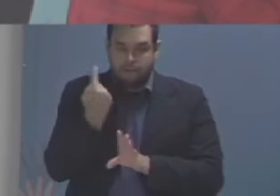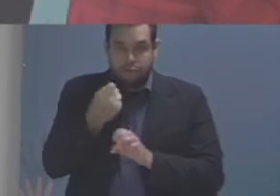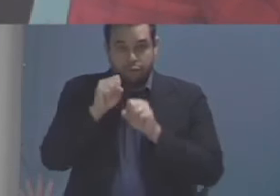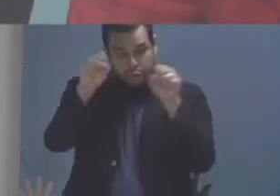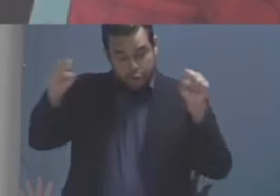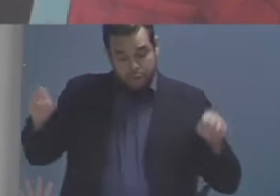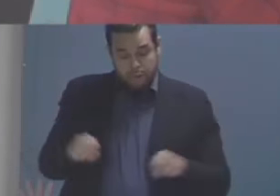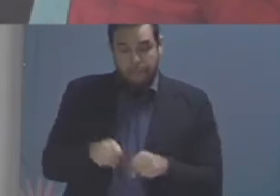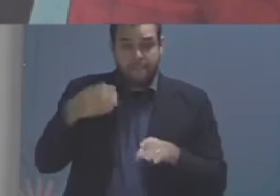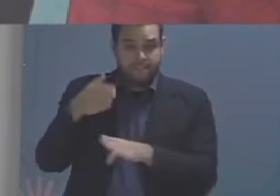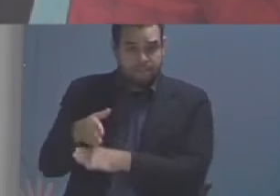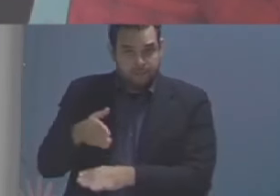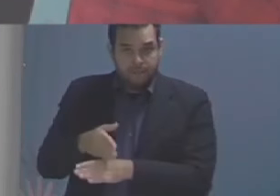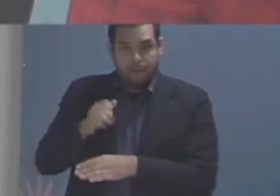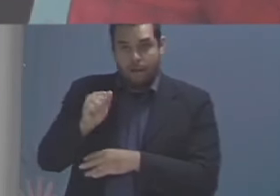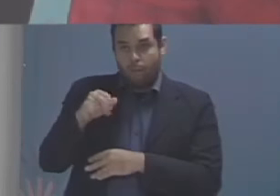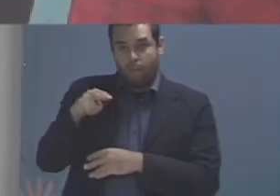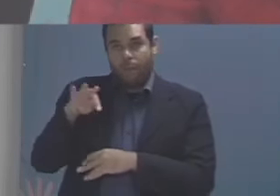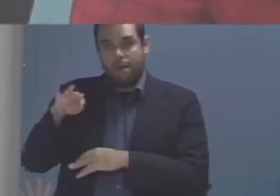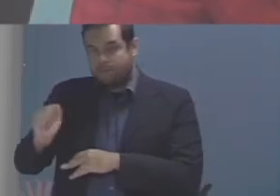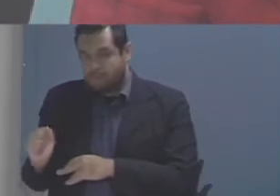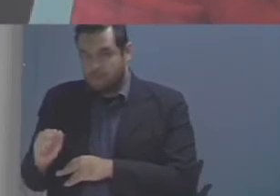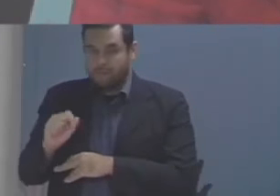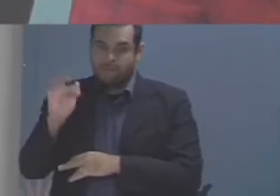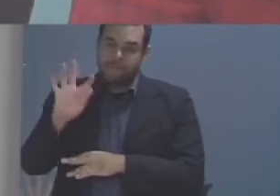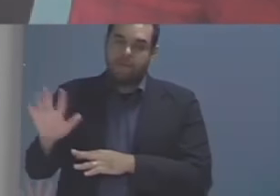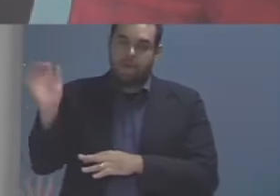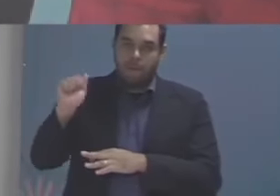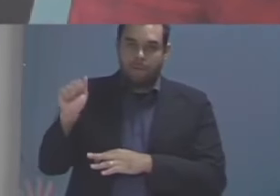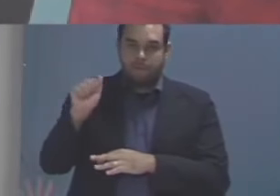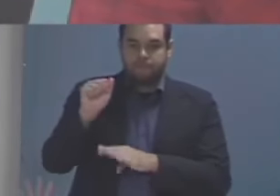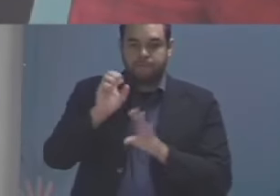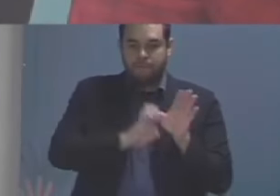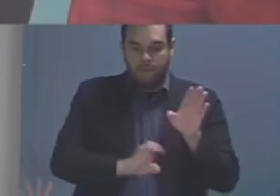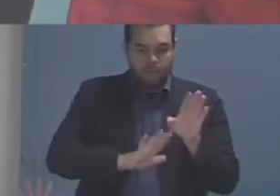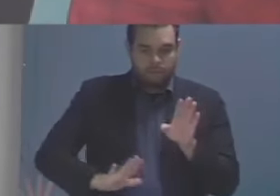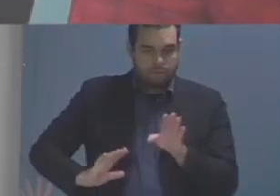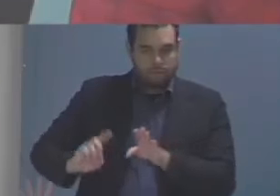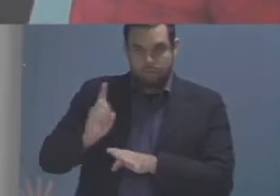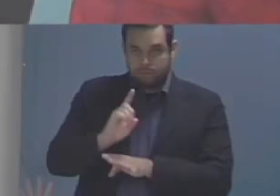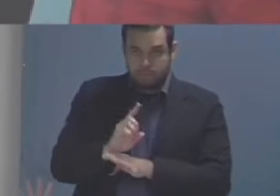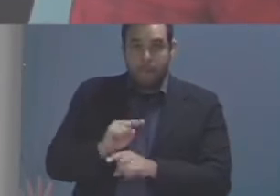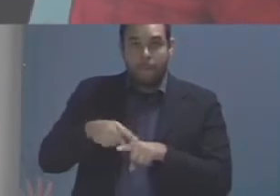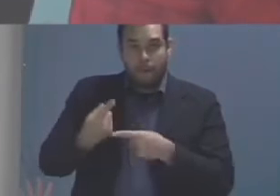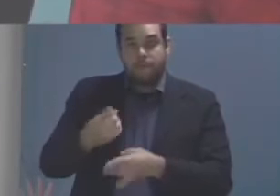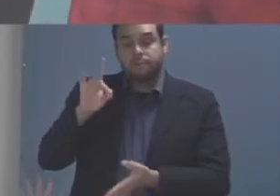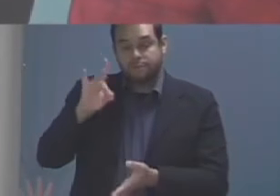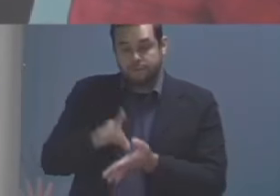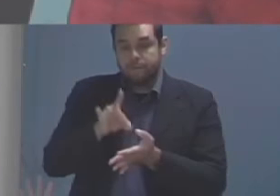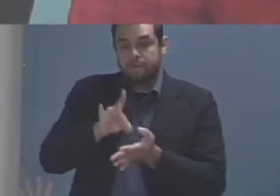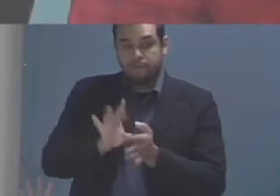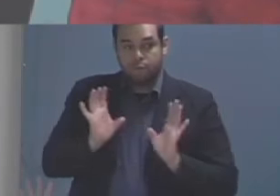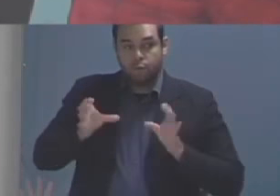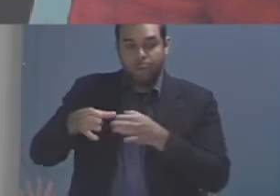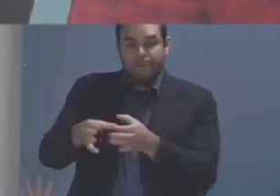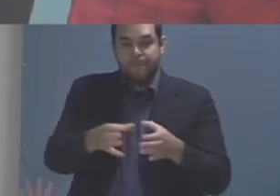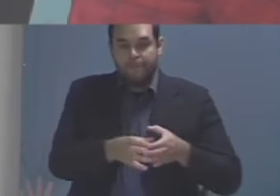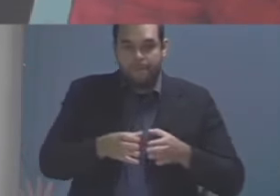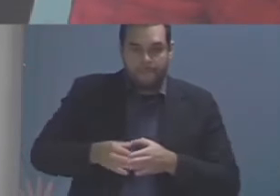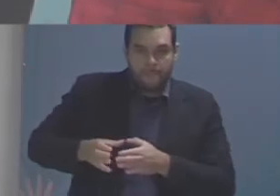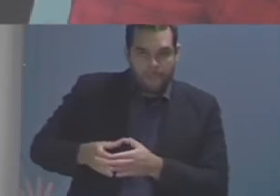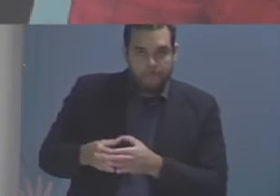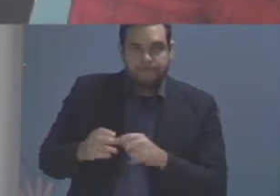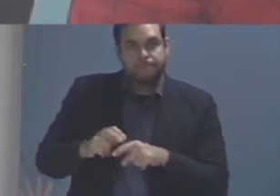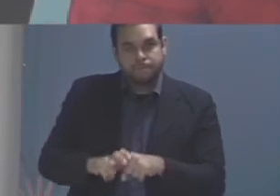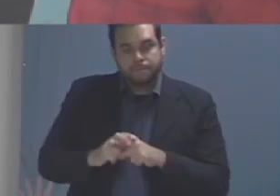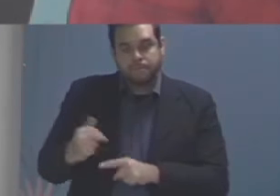uma simples autarquia federal e as autarquias regionais, mas elas funcionam em coletivo.